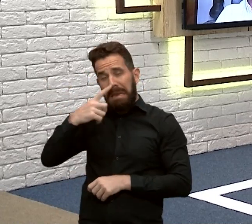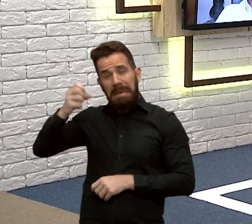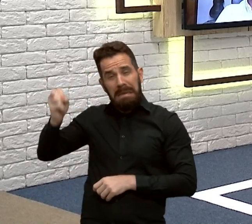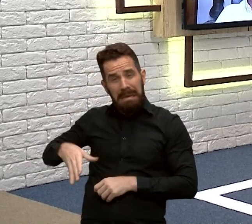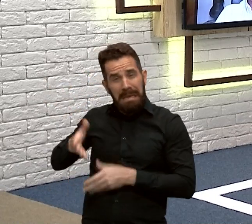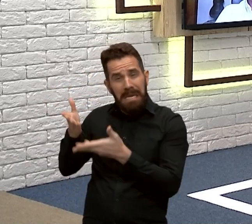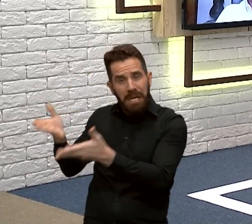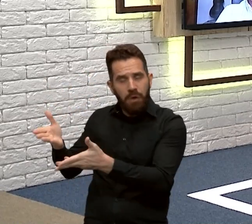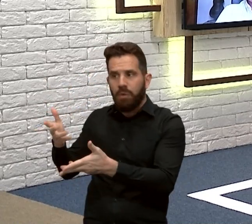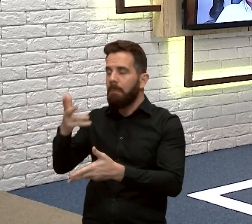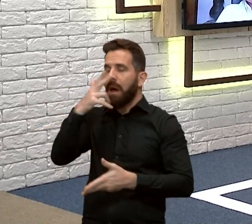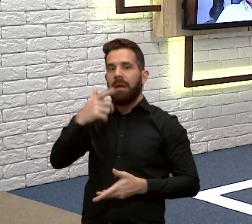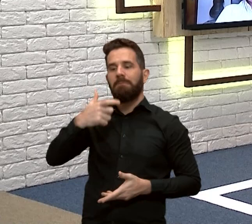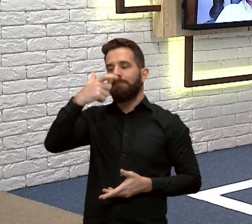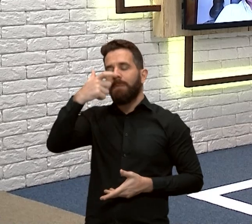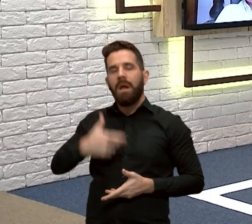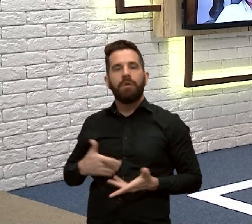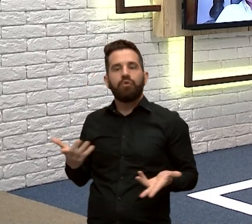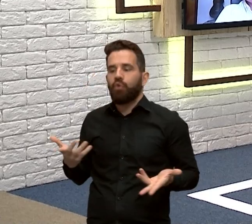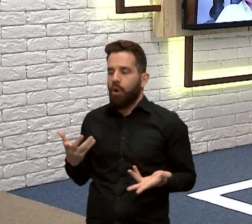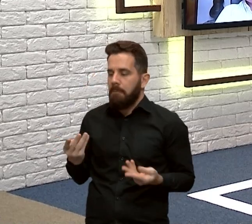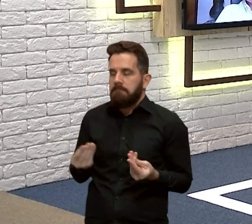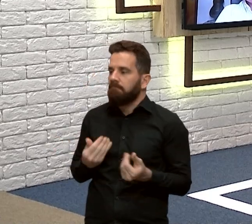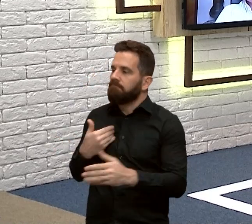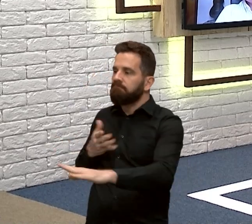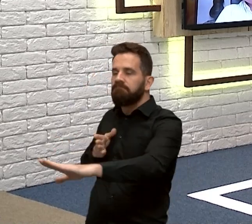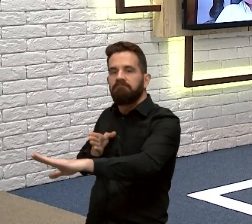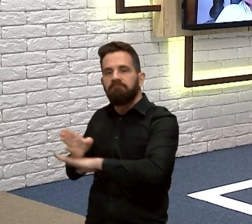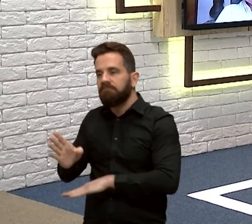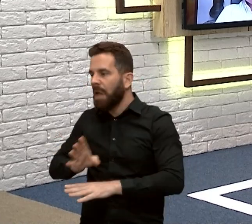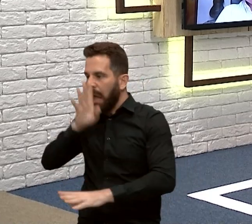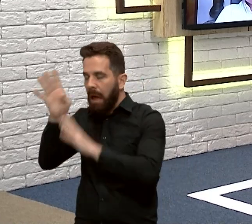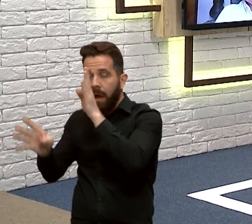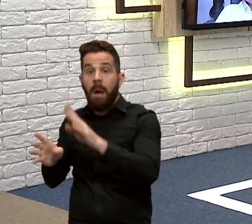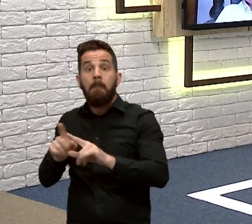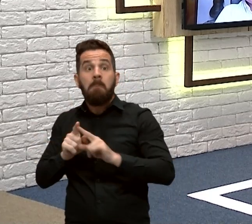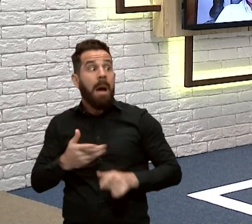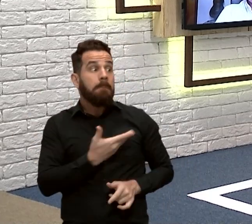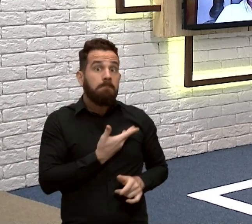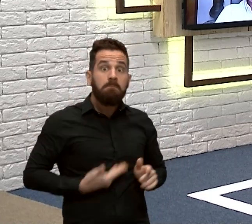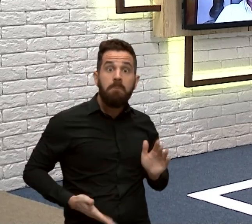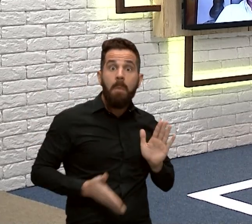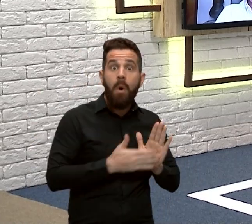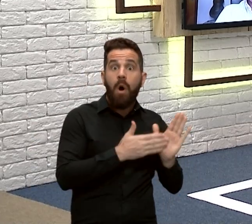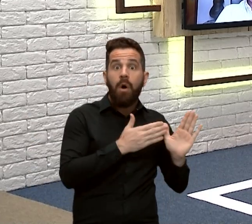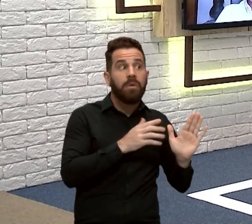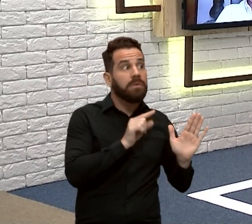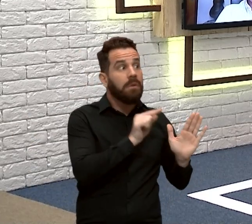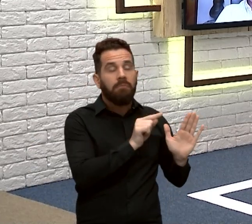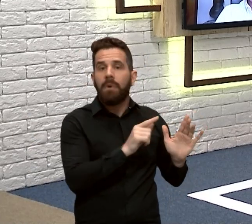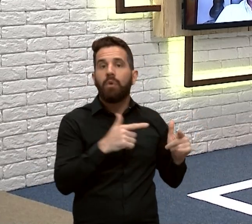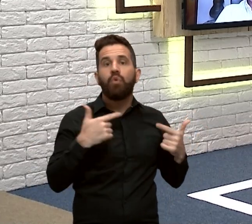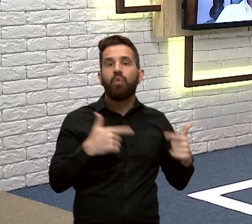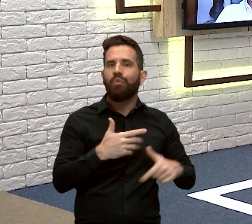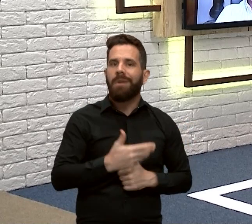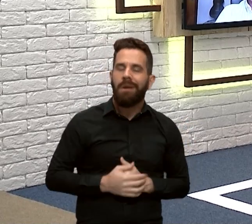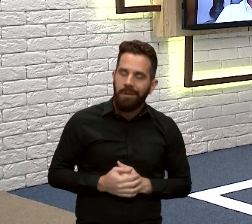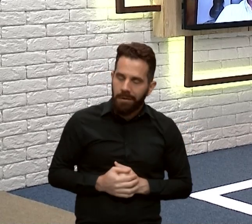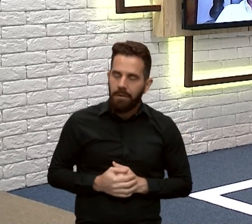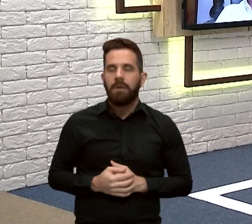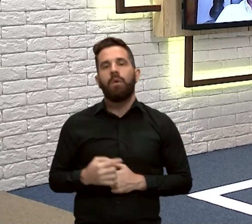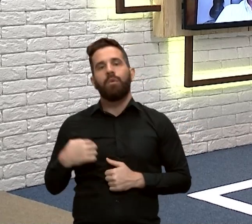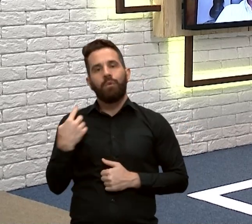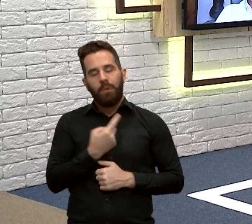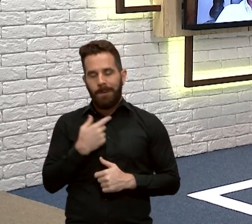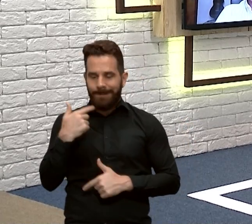tipo de política pública, né? Então, quando esse trabalho é voltado nesse sentido, de que elas